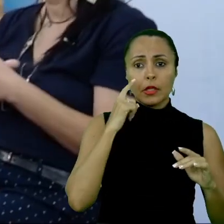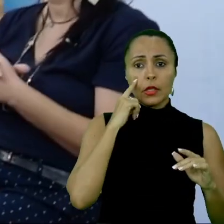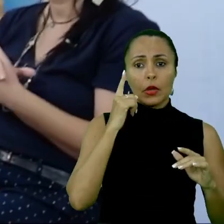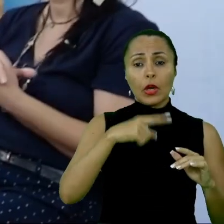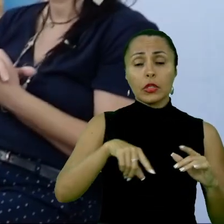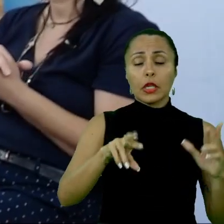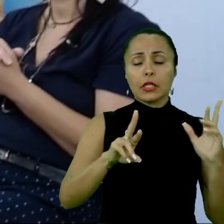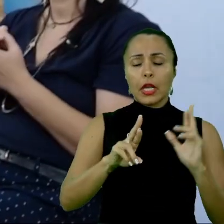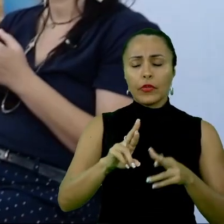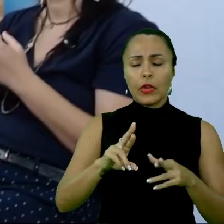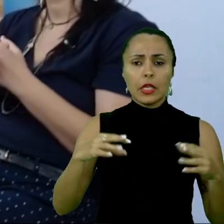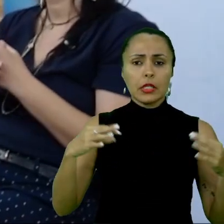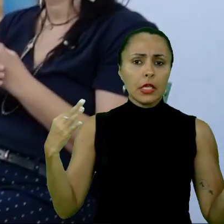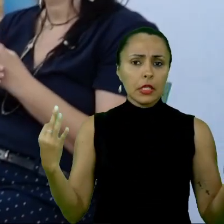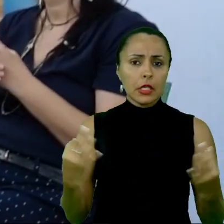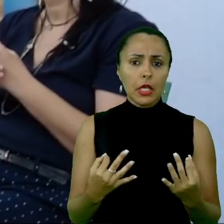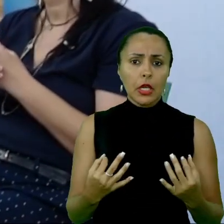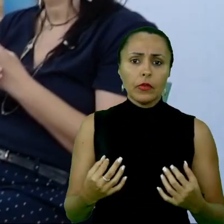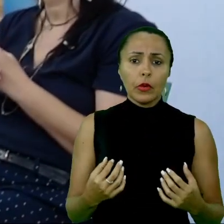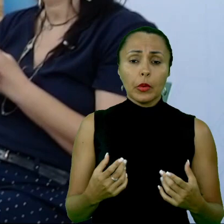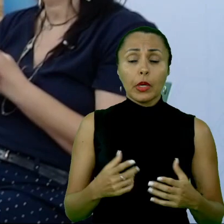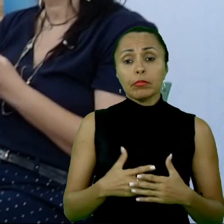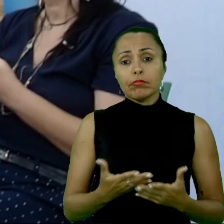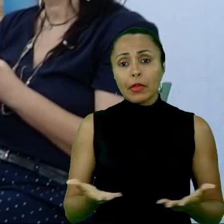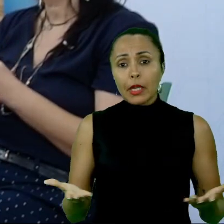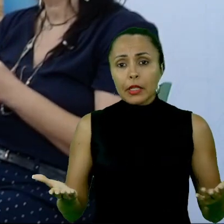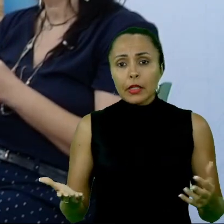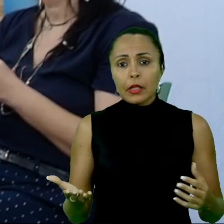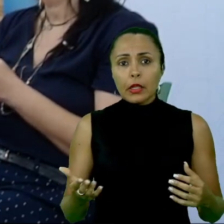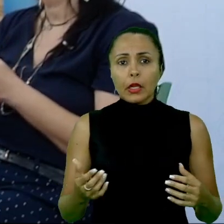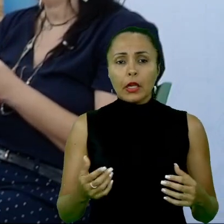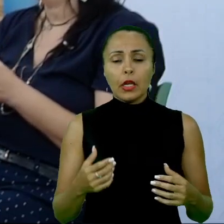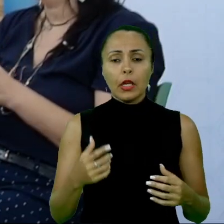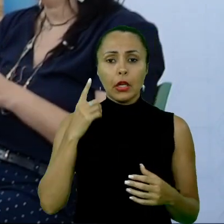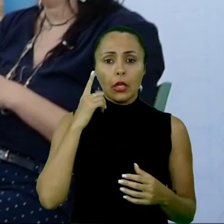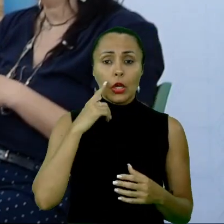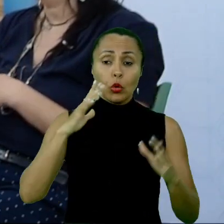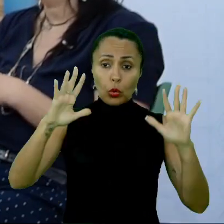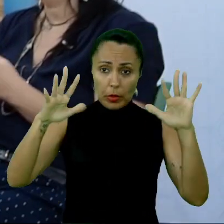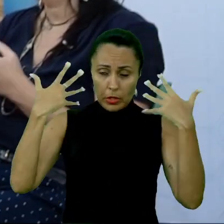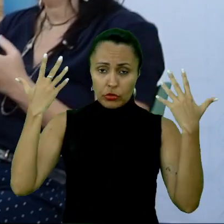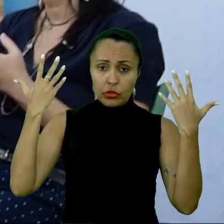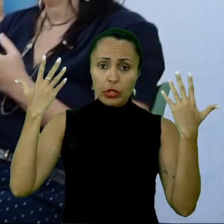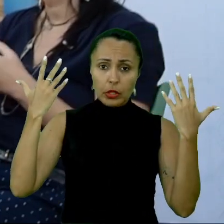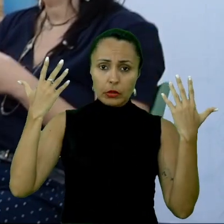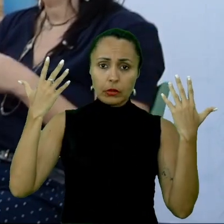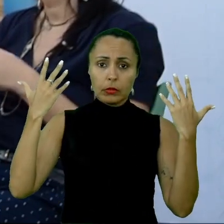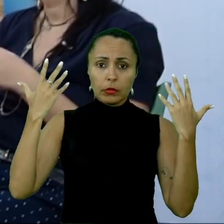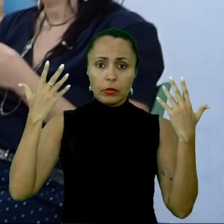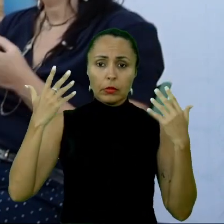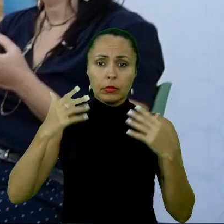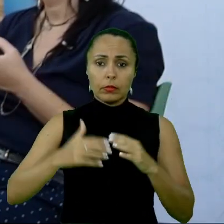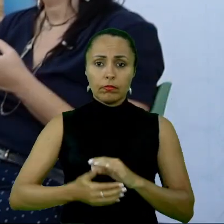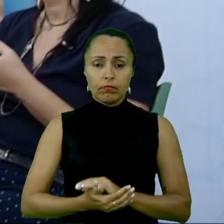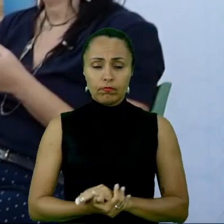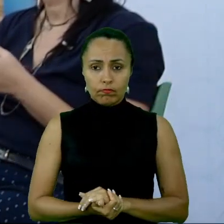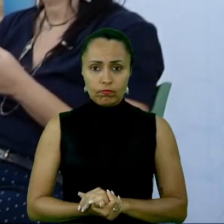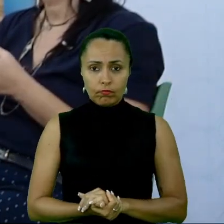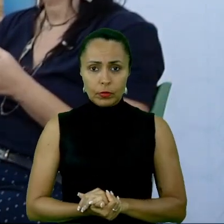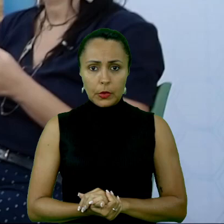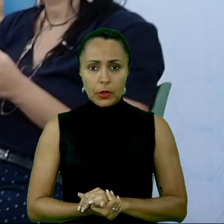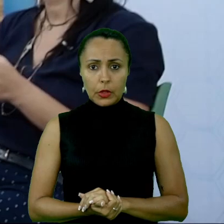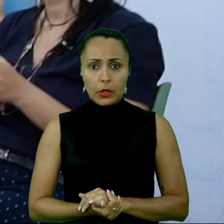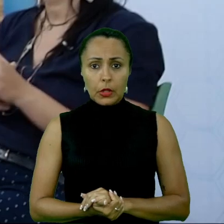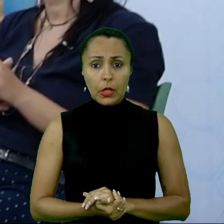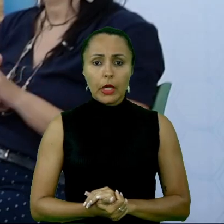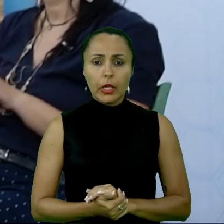aí é incrível, porque é isso, é tipo assim, eu estou homenageando como eles fizeram nessa questão da campanha, né? De tipo, o